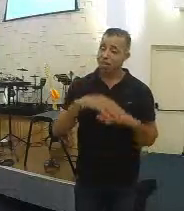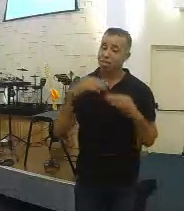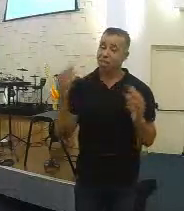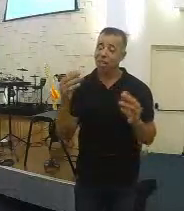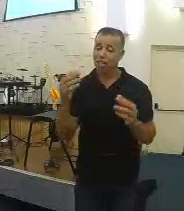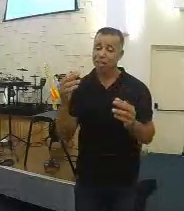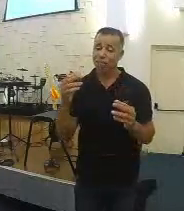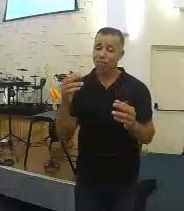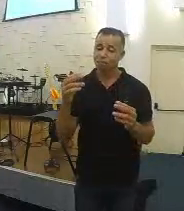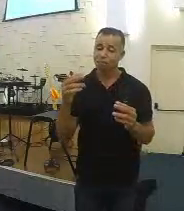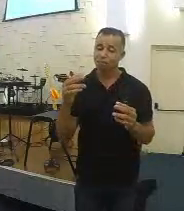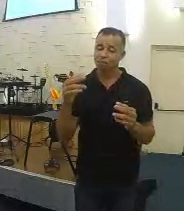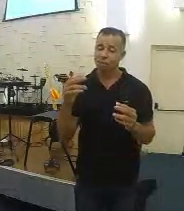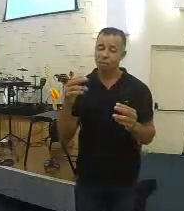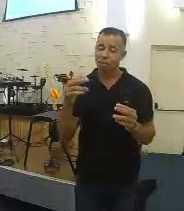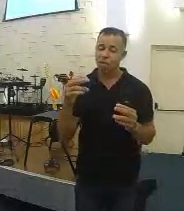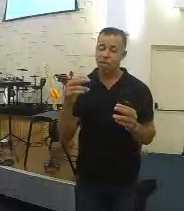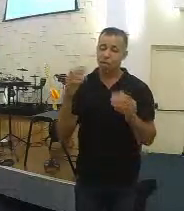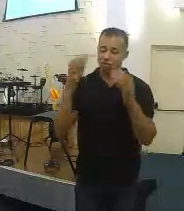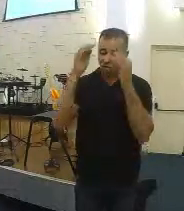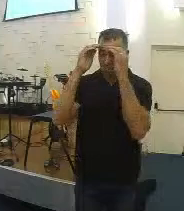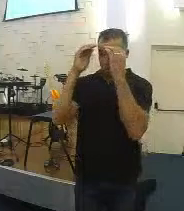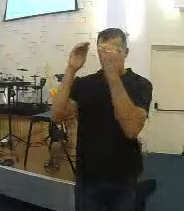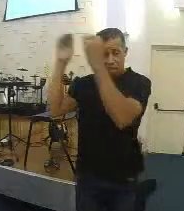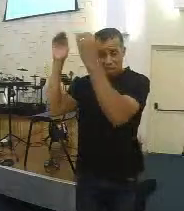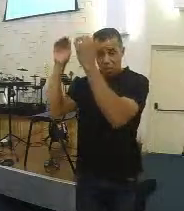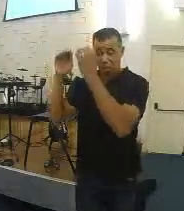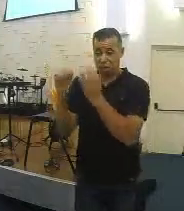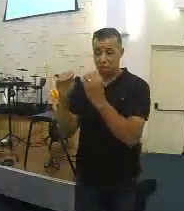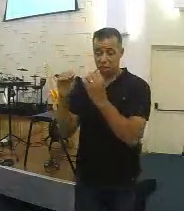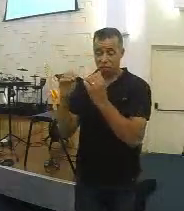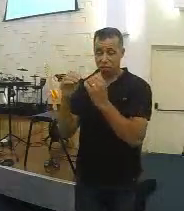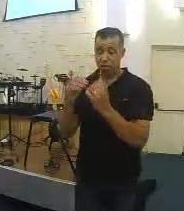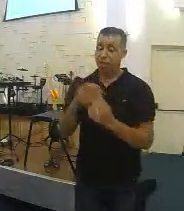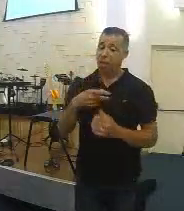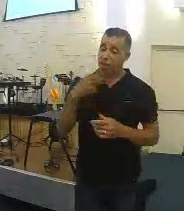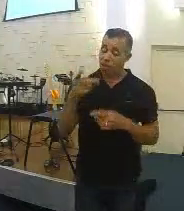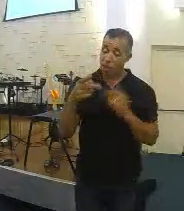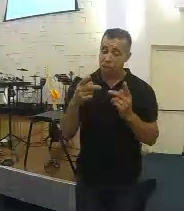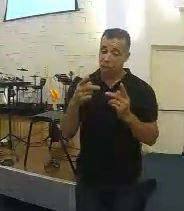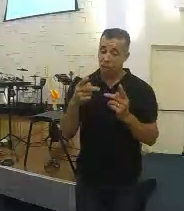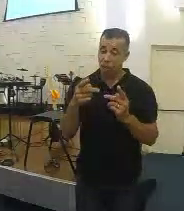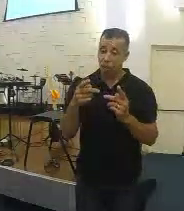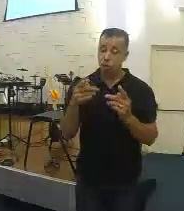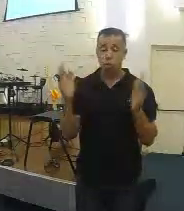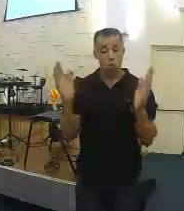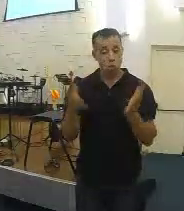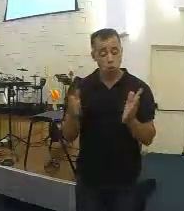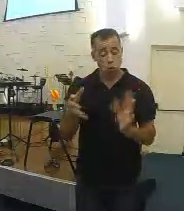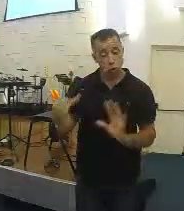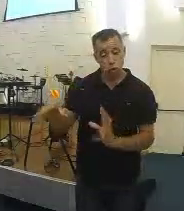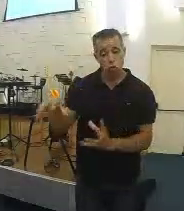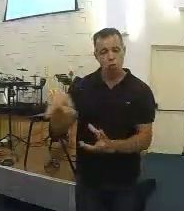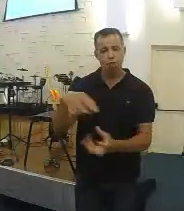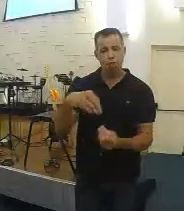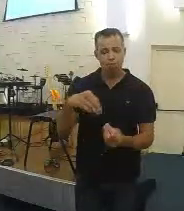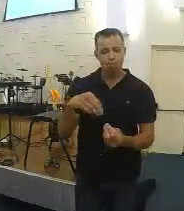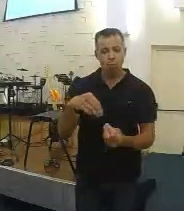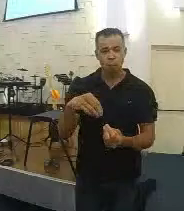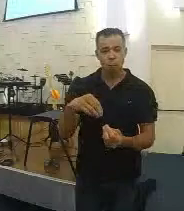não respeitaria o Senhor deixando de denunciar aquilo que é o nosso mundo. Em resumo, é muito